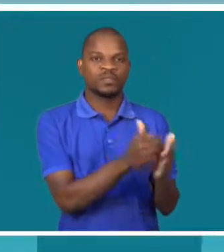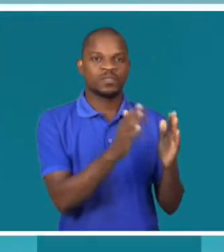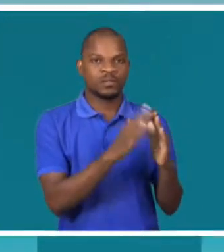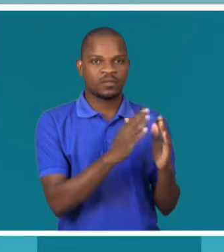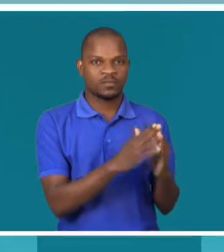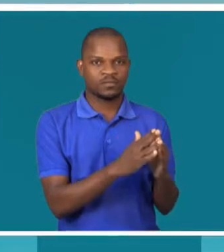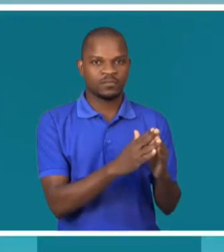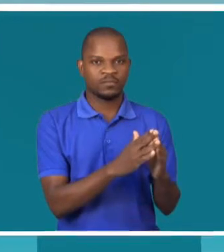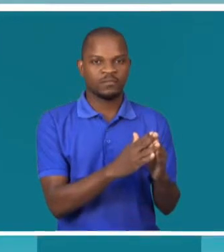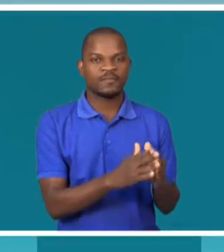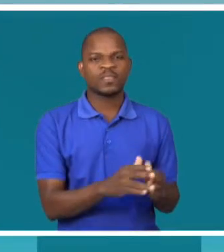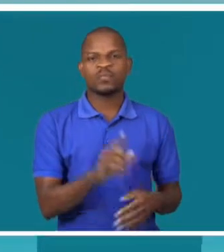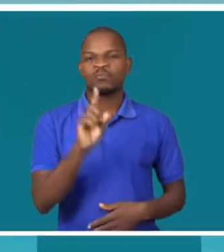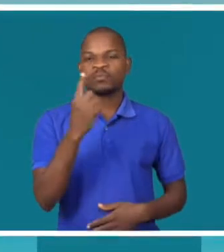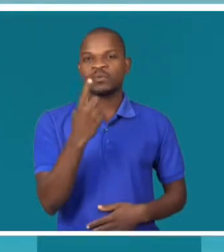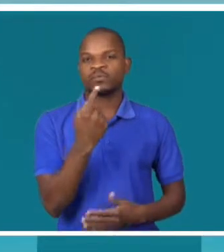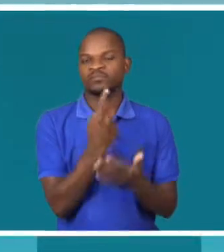em casa, né?